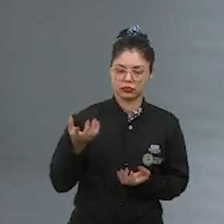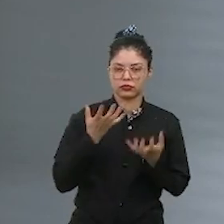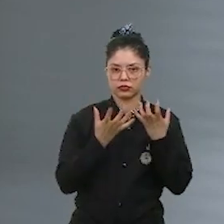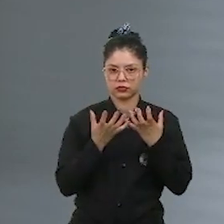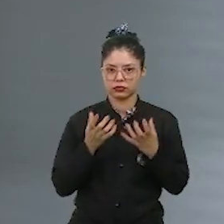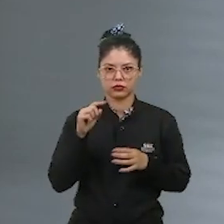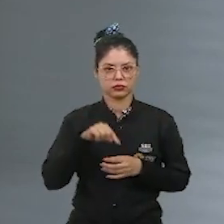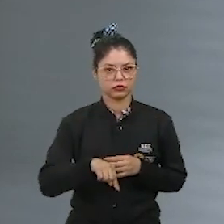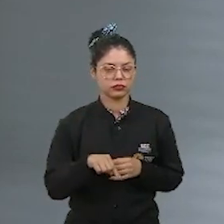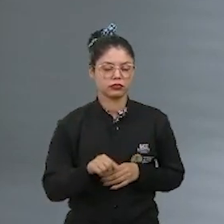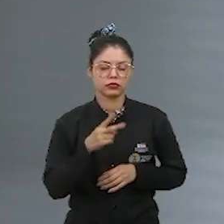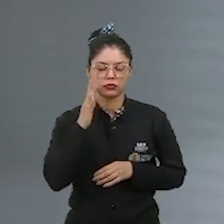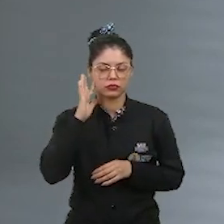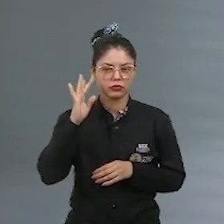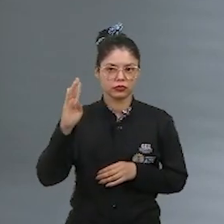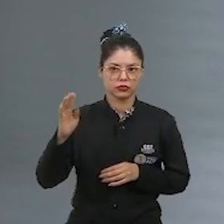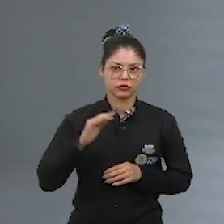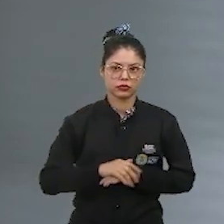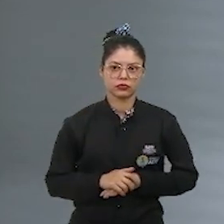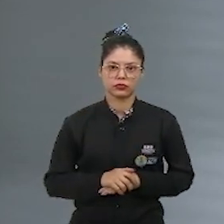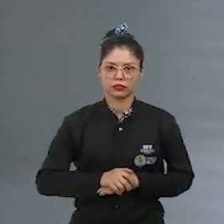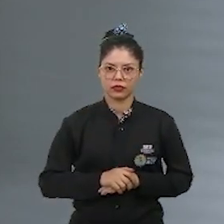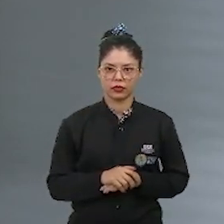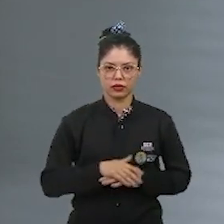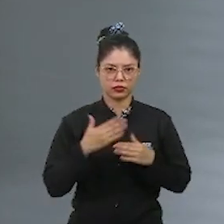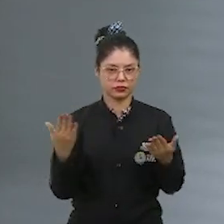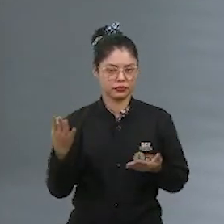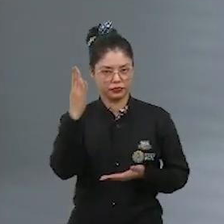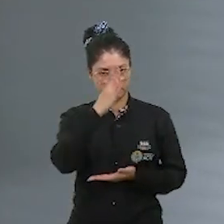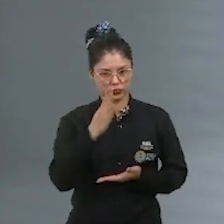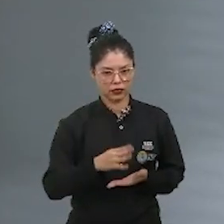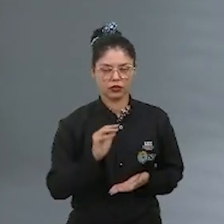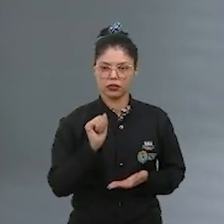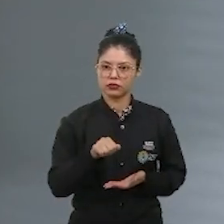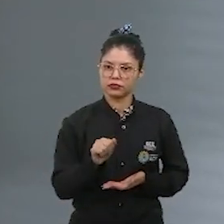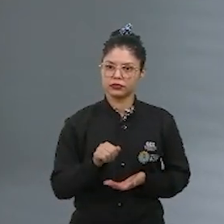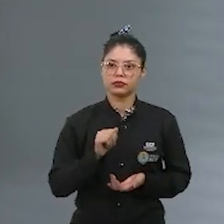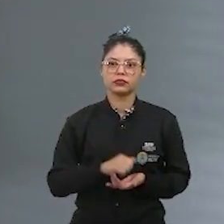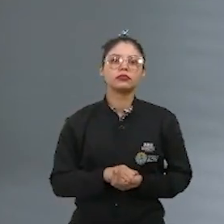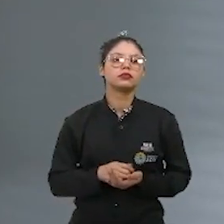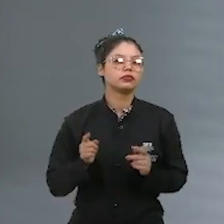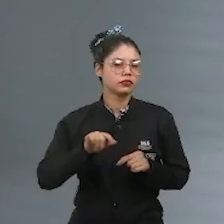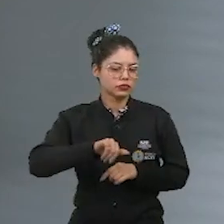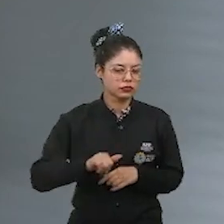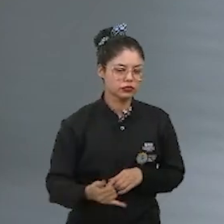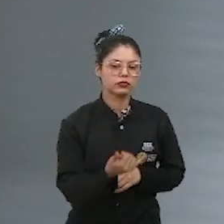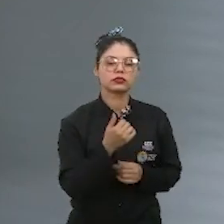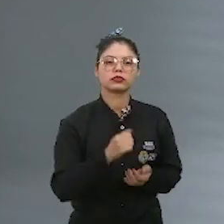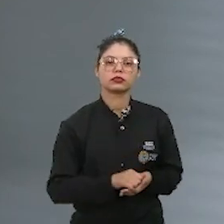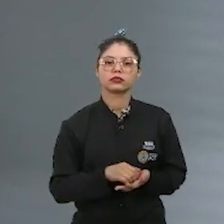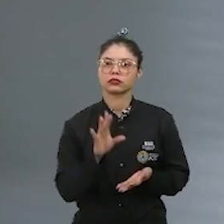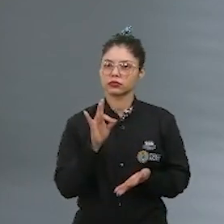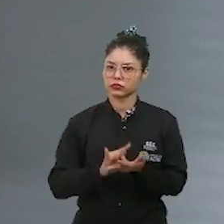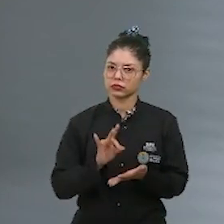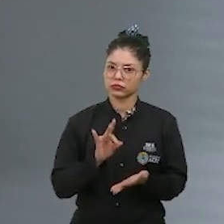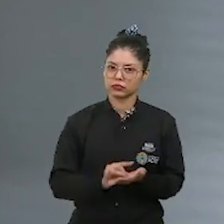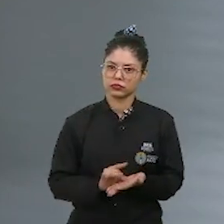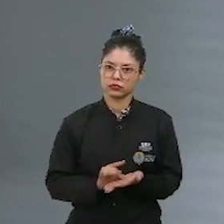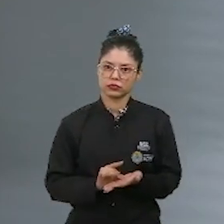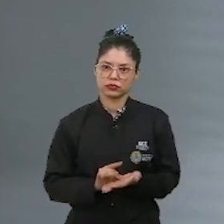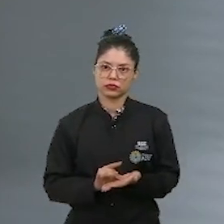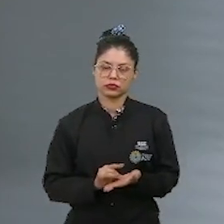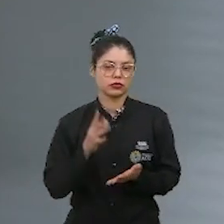quer, aquilo que você sonha. Então, o Brasil ele é sim um país de oportunidades. Realidade que não